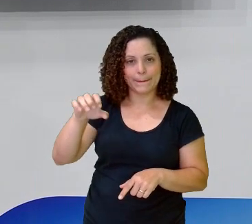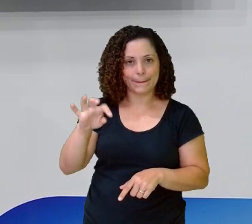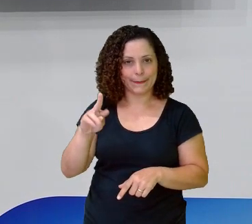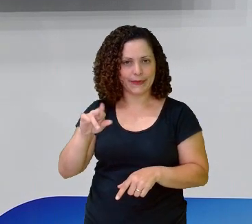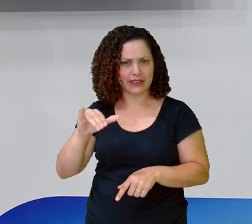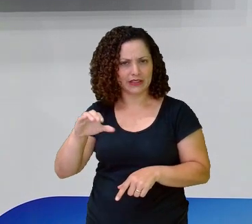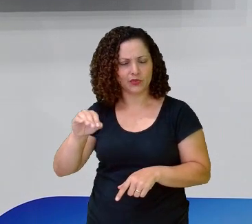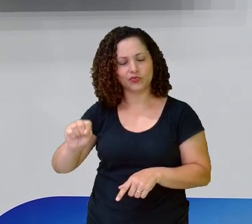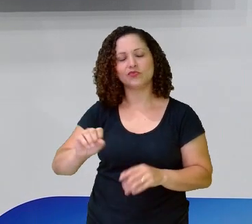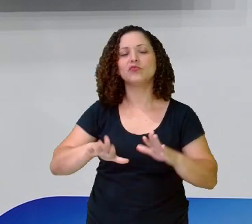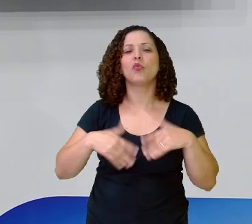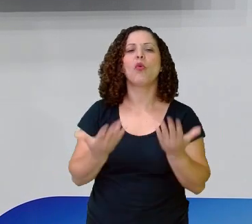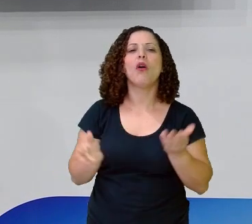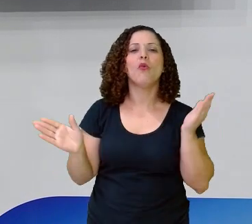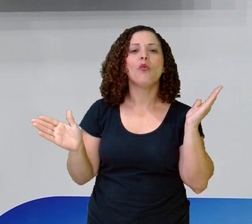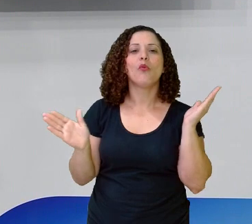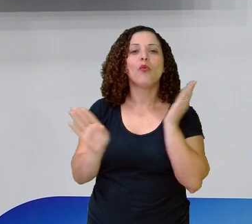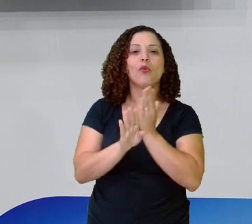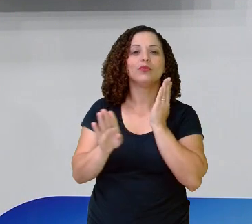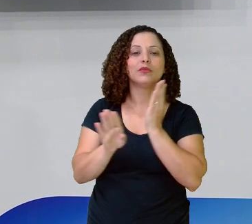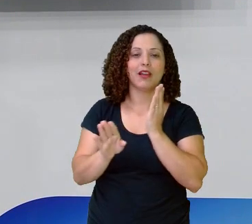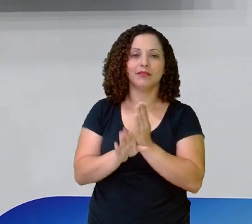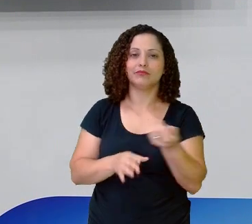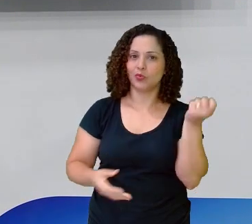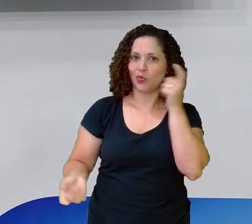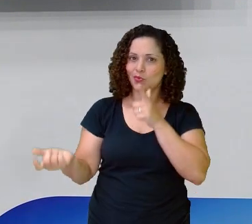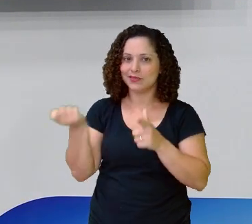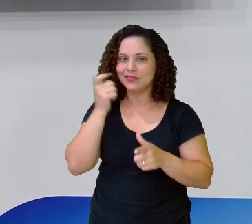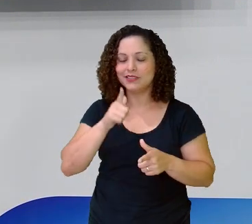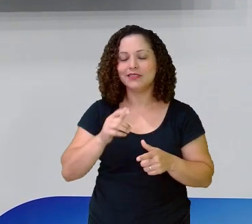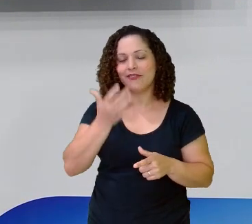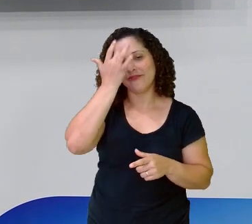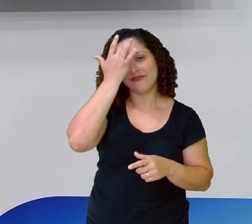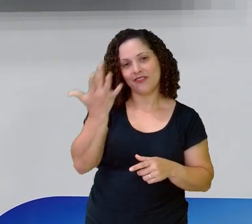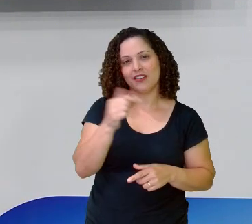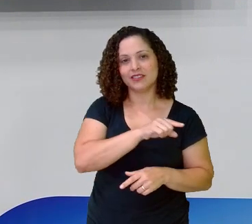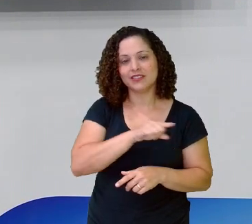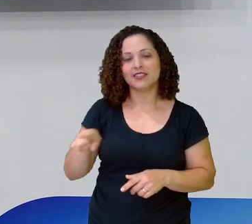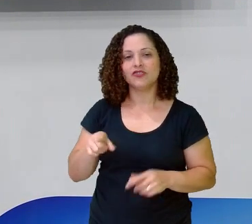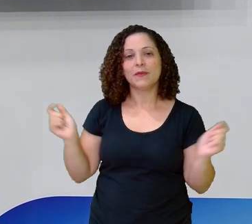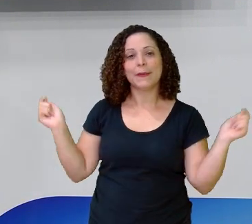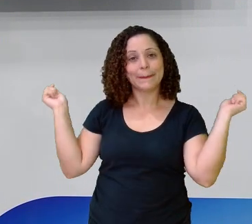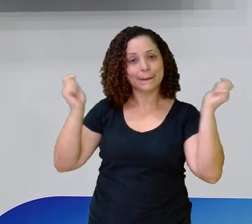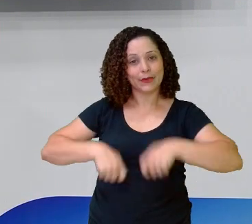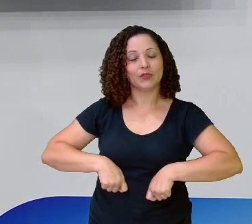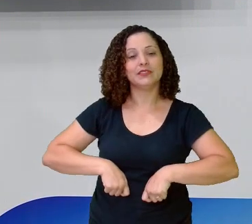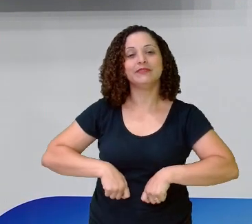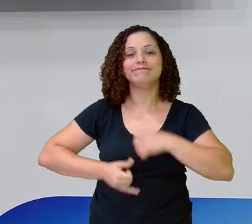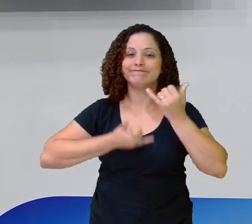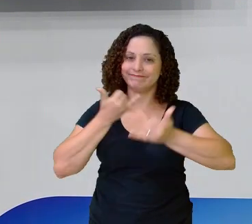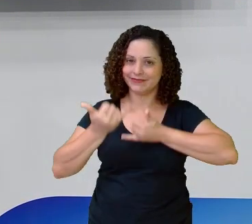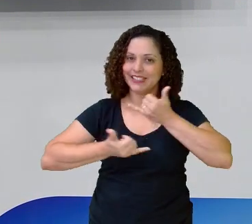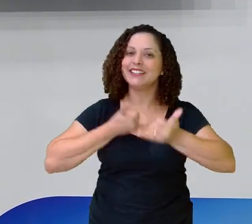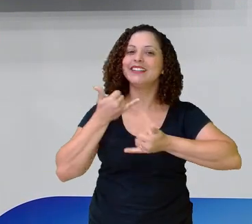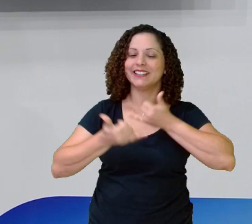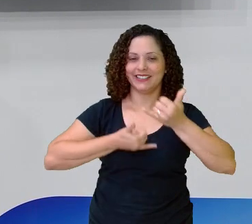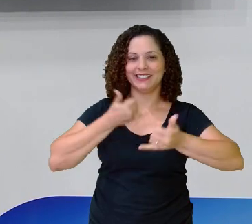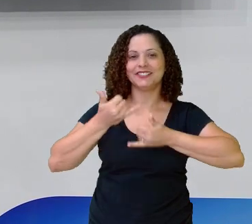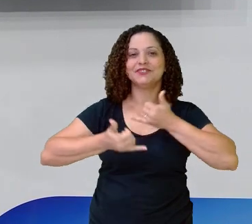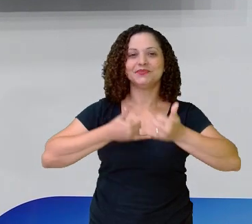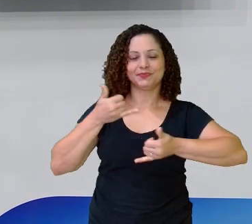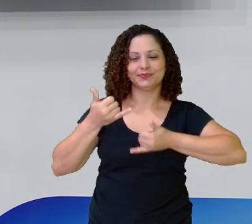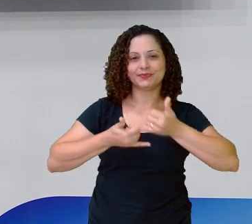consegue. Beleza? Fácil demais, né? Vocês ainda vão ter a oportunidade de brincar, né?